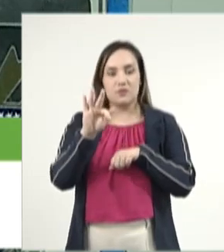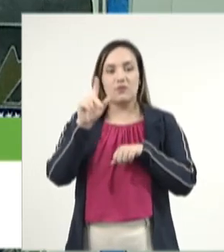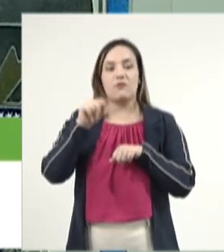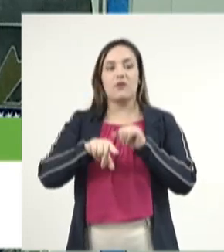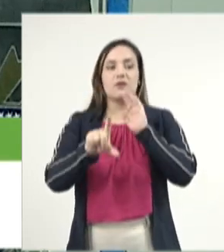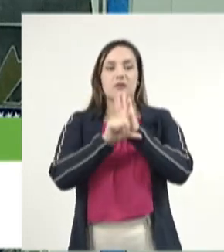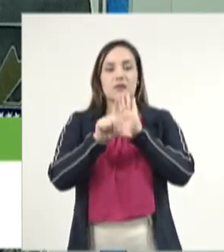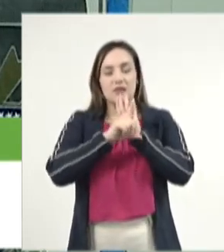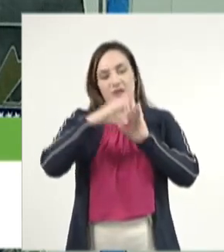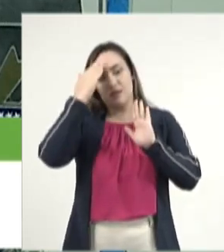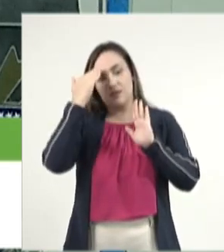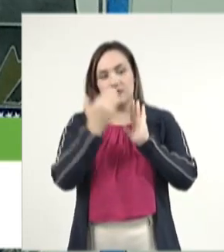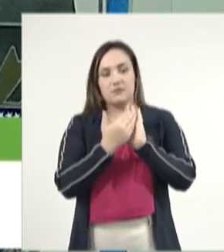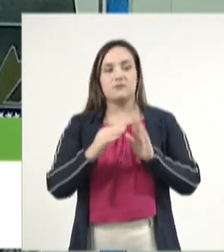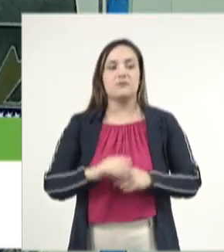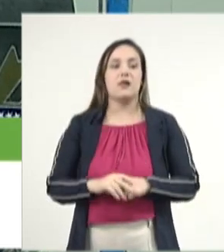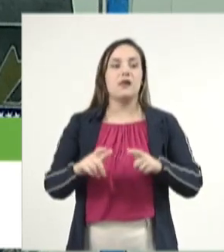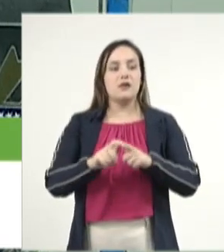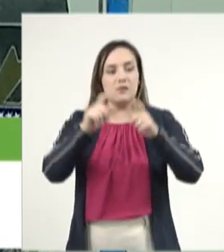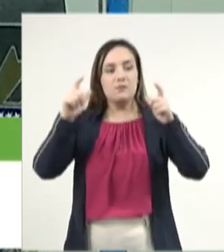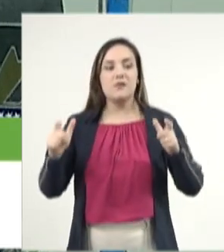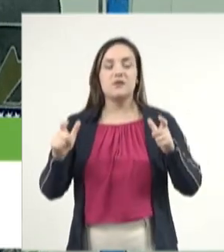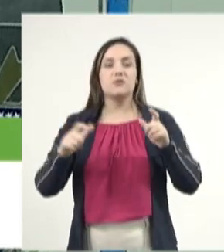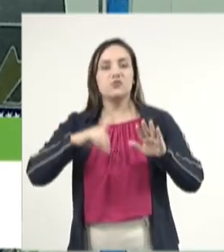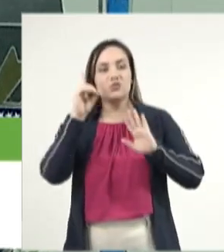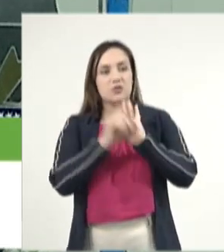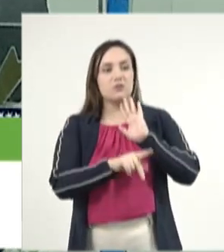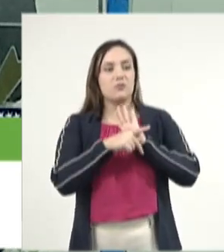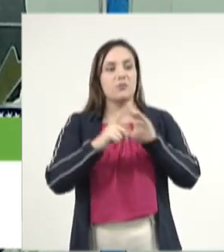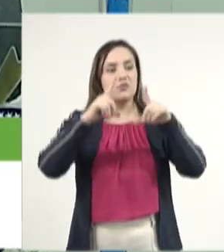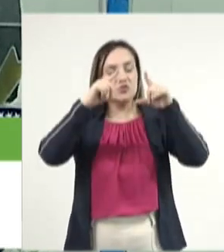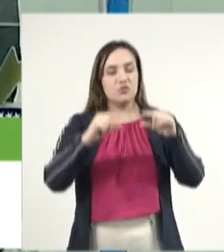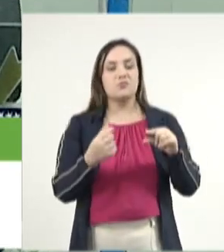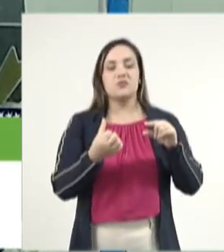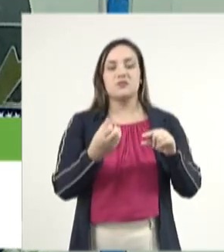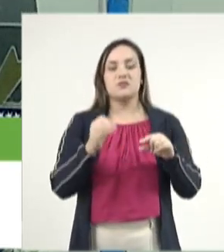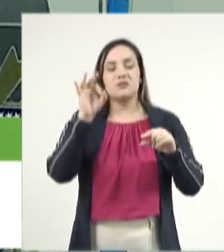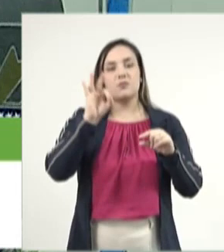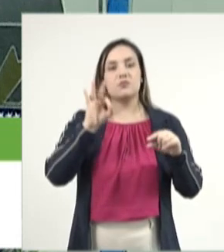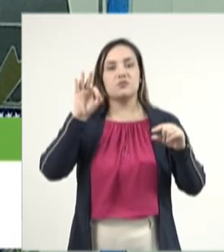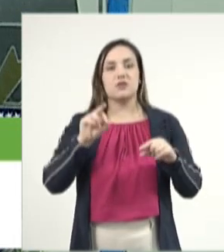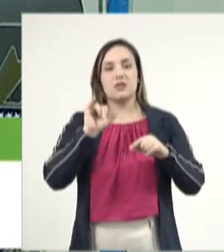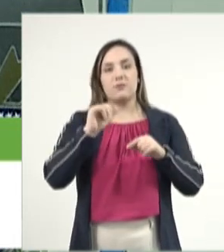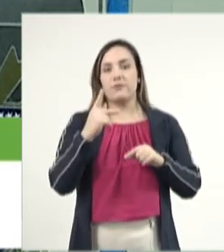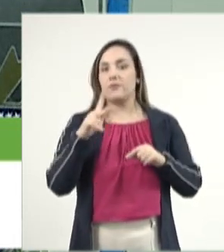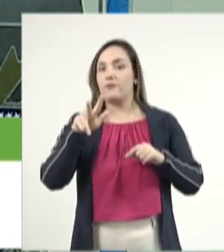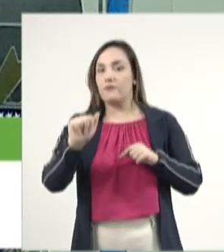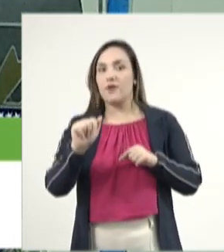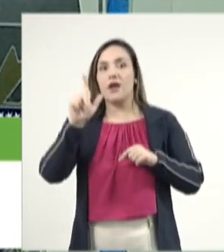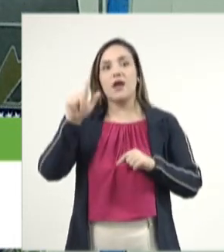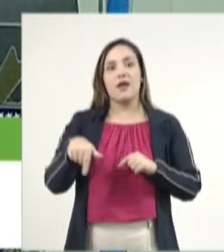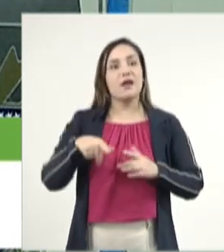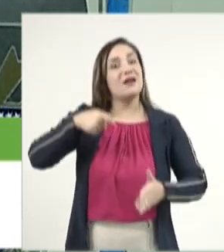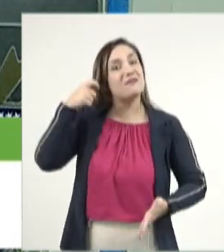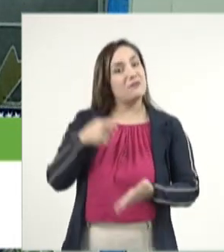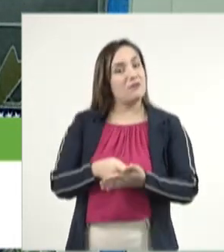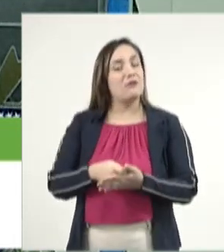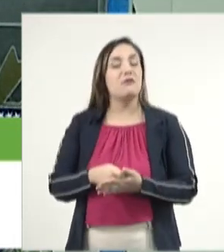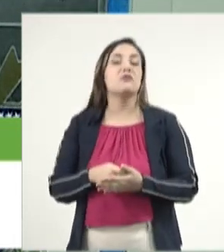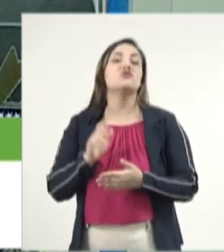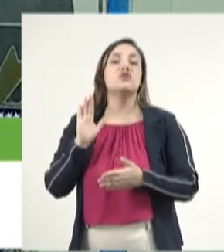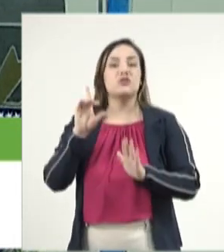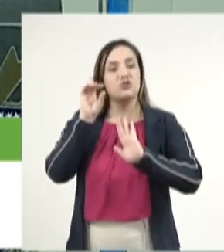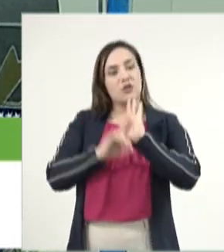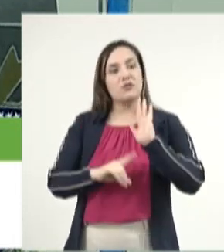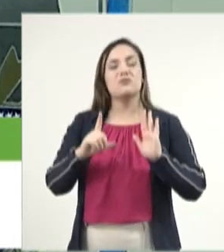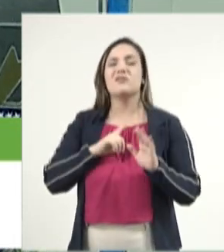que foi analisada hoje e que amplia o direito à redução de 60% no IPVA. Essa é uma garantia que já existe há muito tempo aqui em